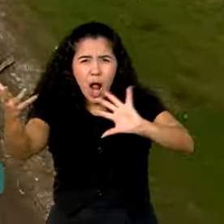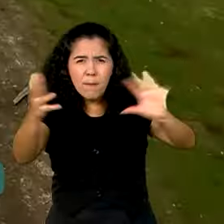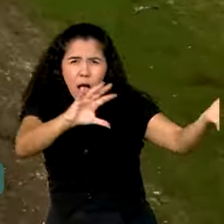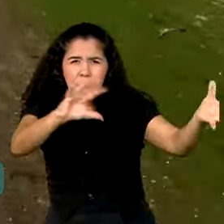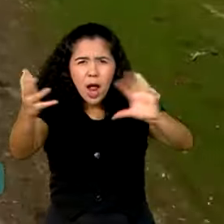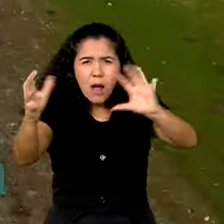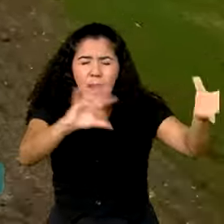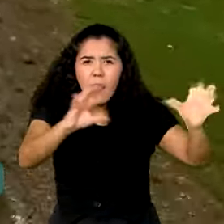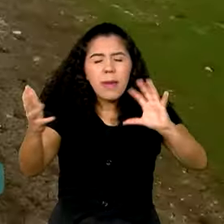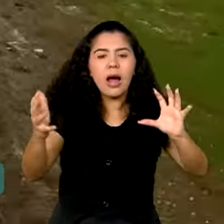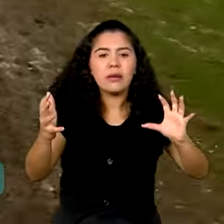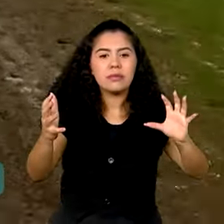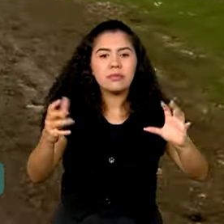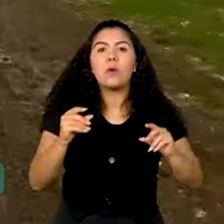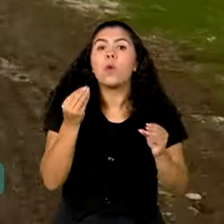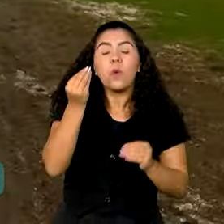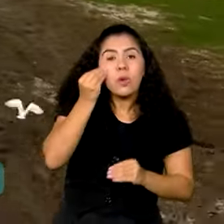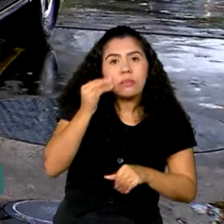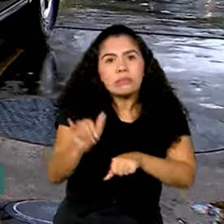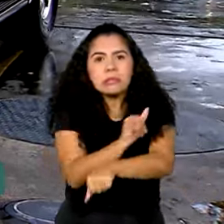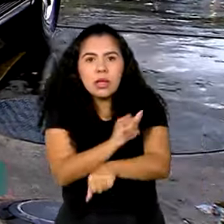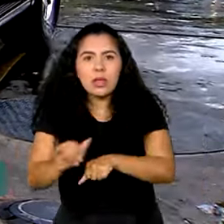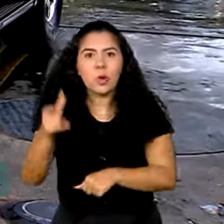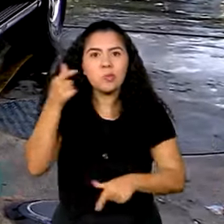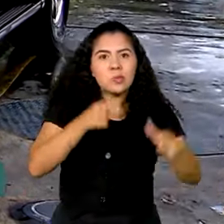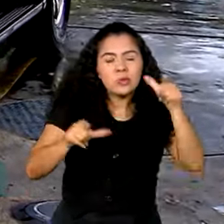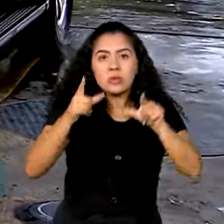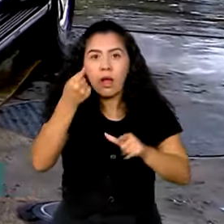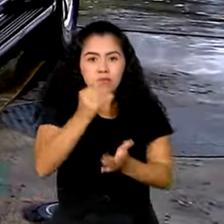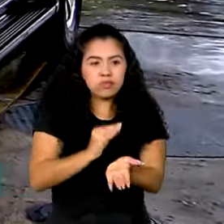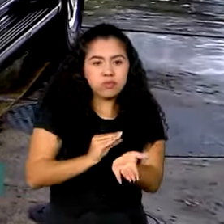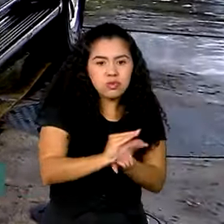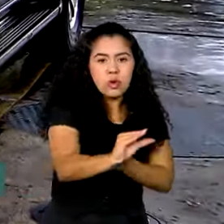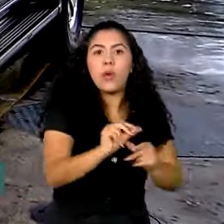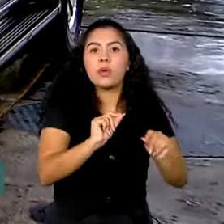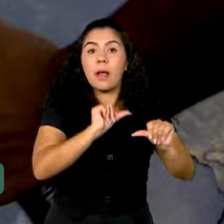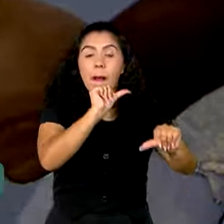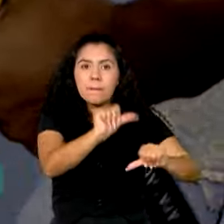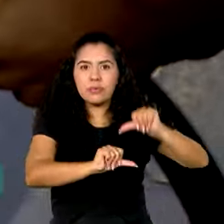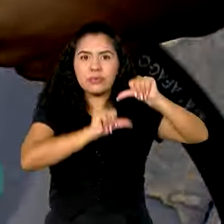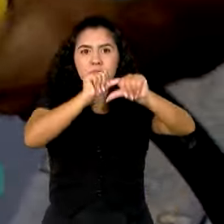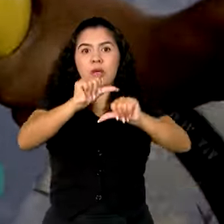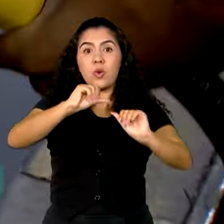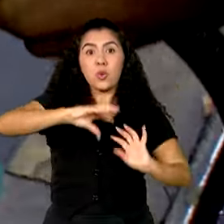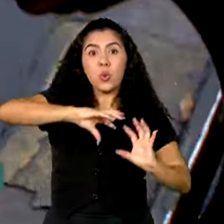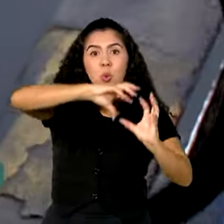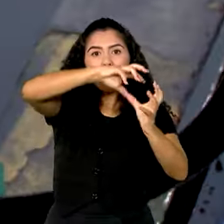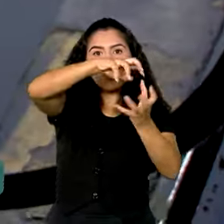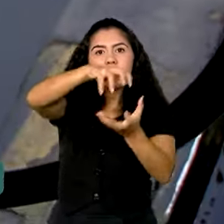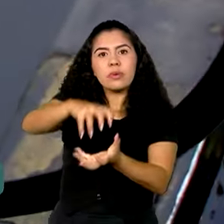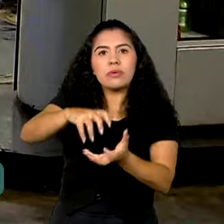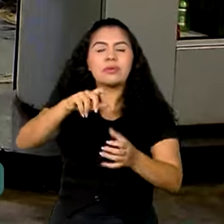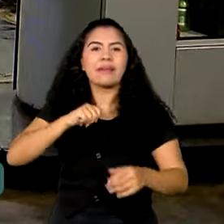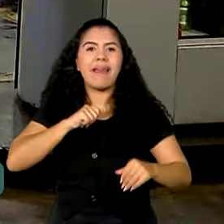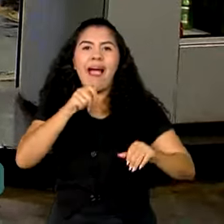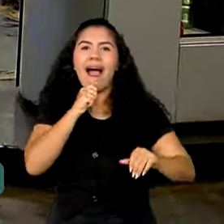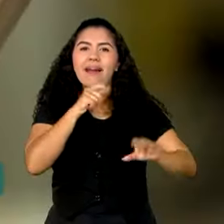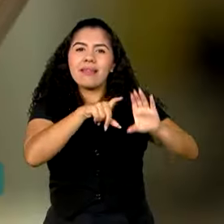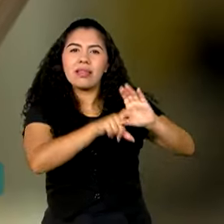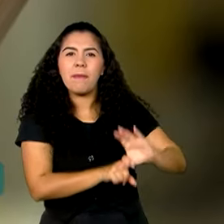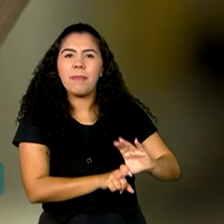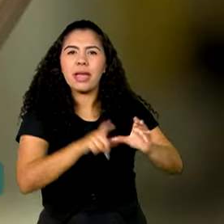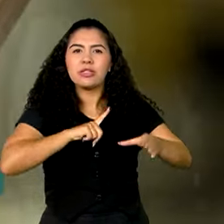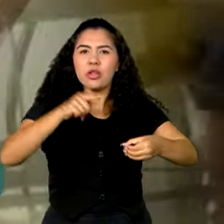comuns, está encontrar recursos para financiar a transição de um mundo ainda dependente de fontes fósseis de